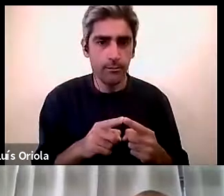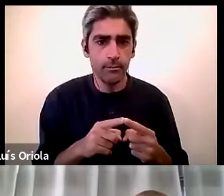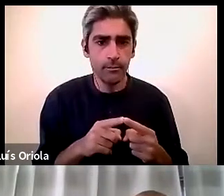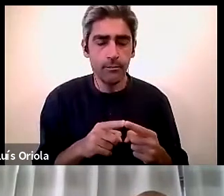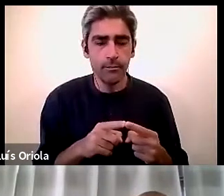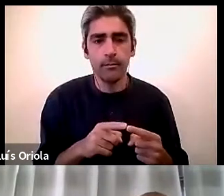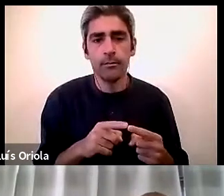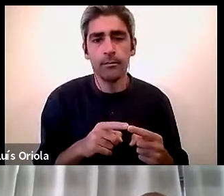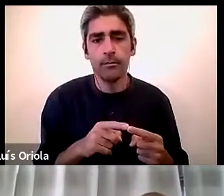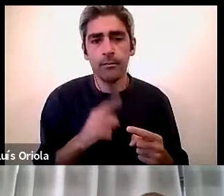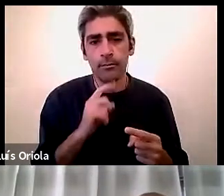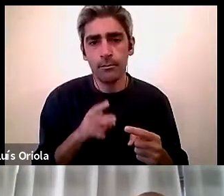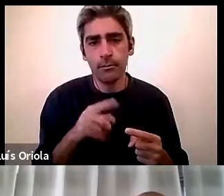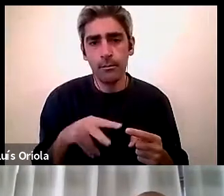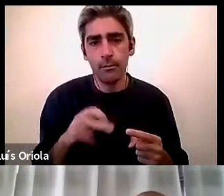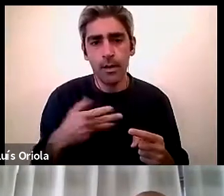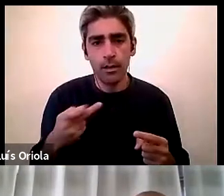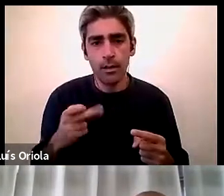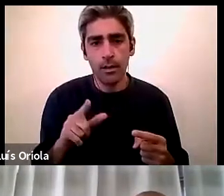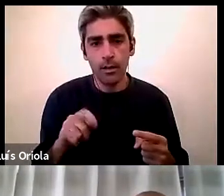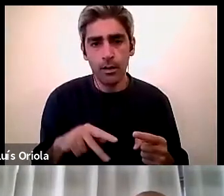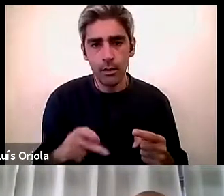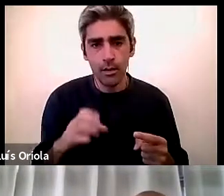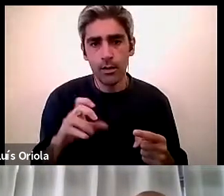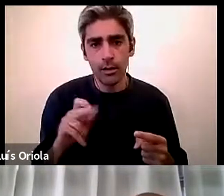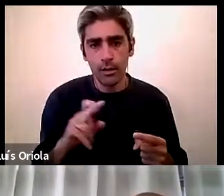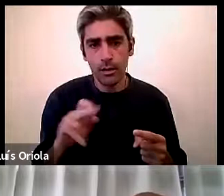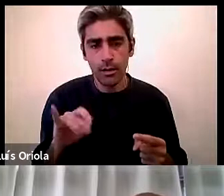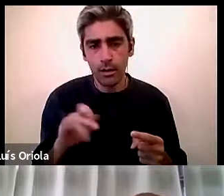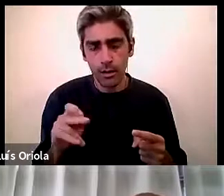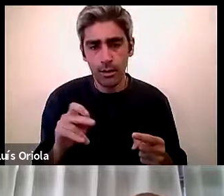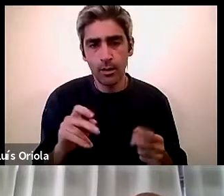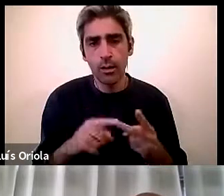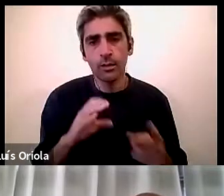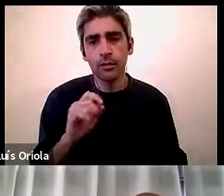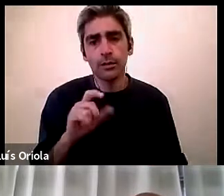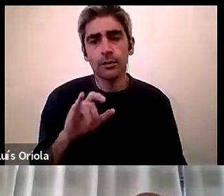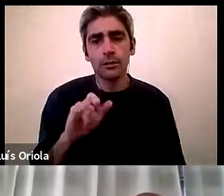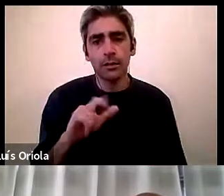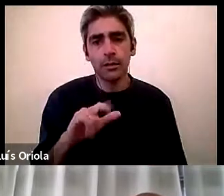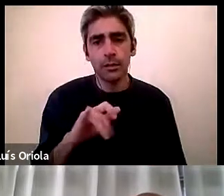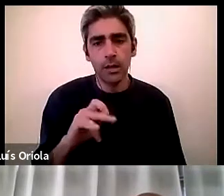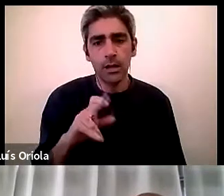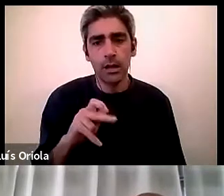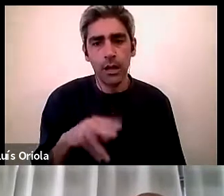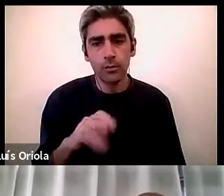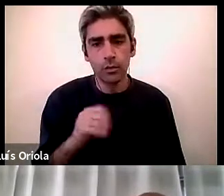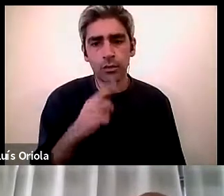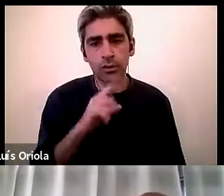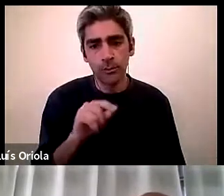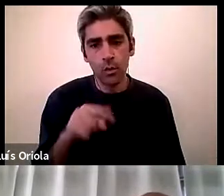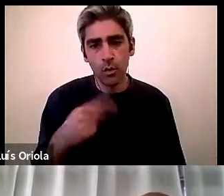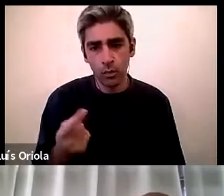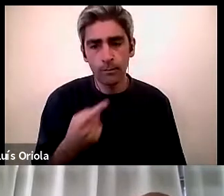dirigida a vocês. Esta questão é colocada pela Madalena Carreira. Da Cecília Ramos, que nos coloca também a questão